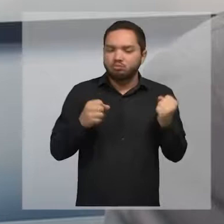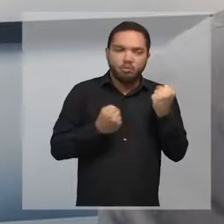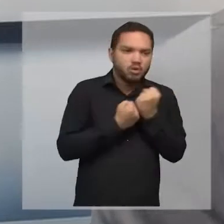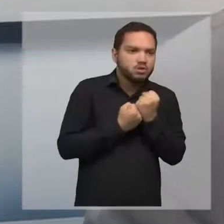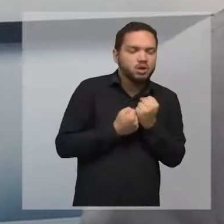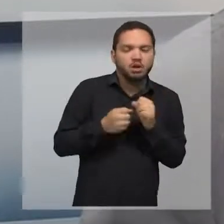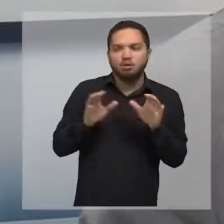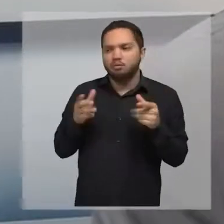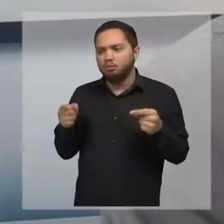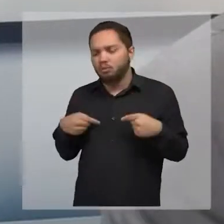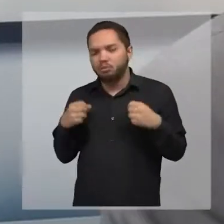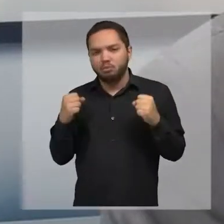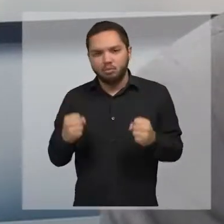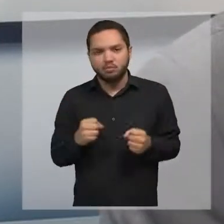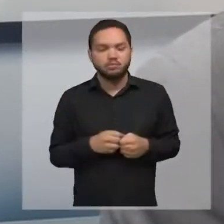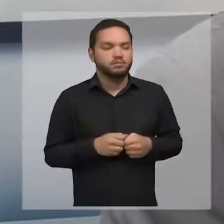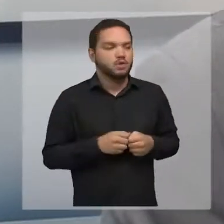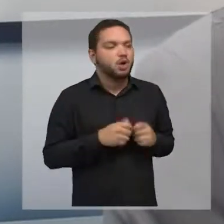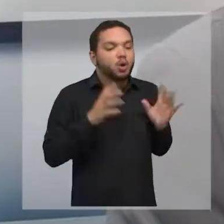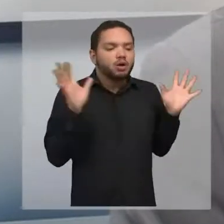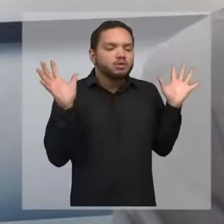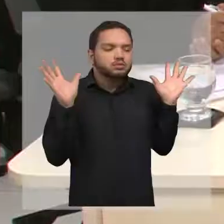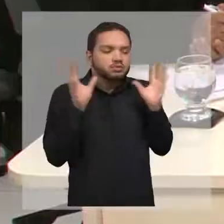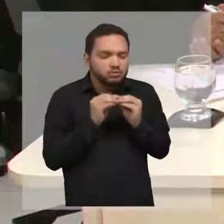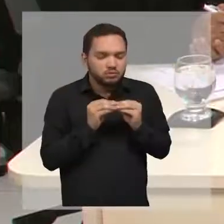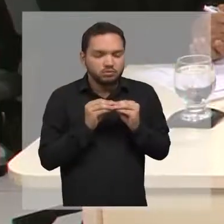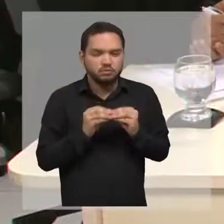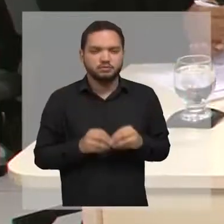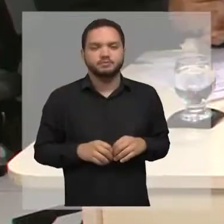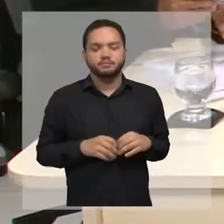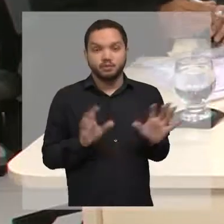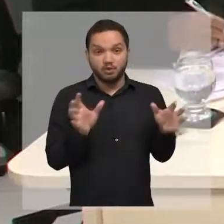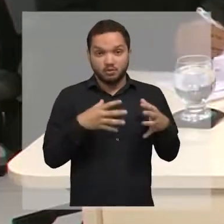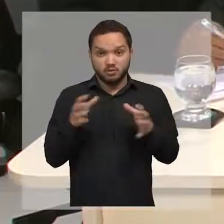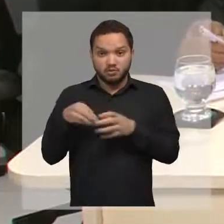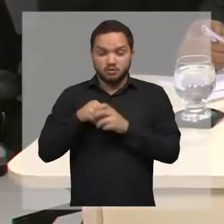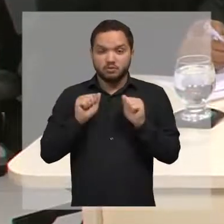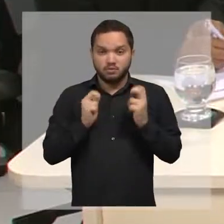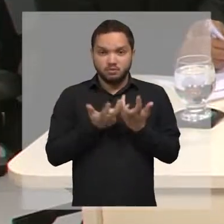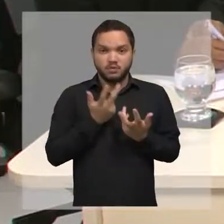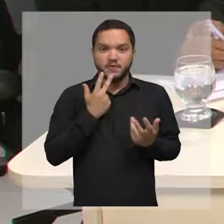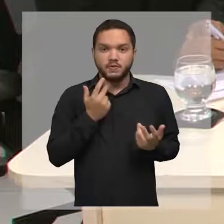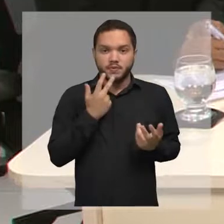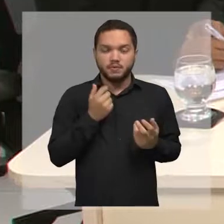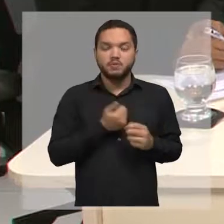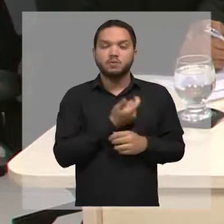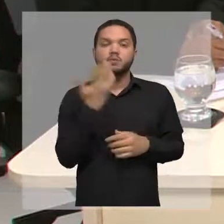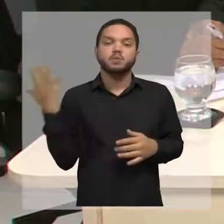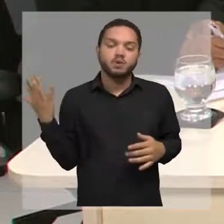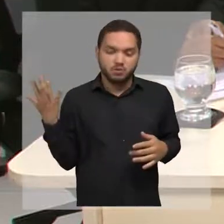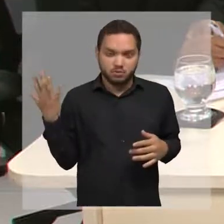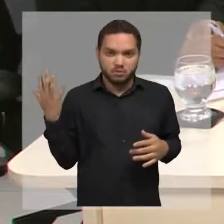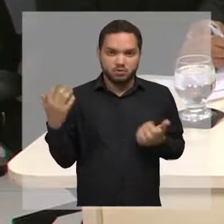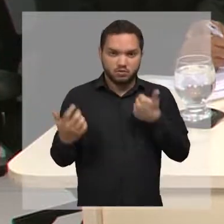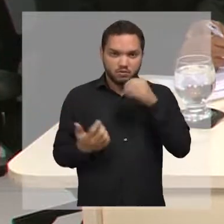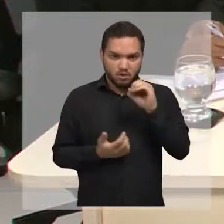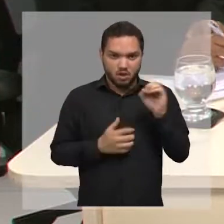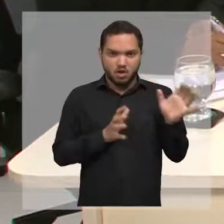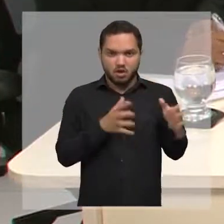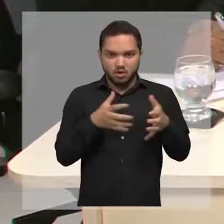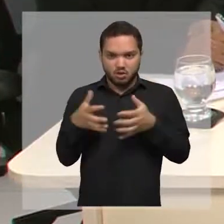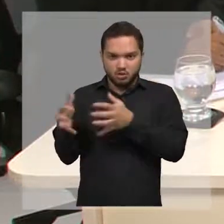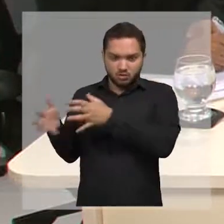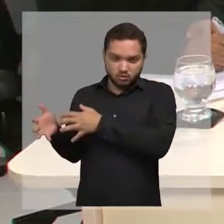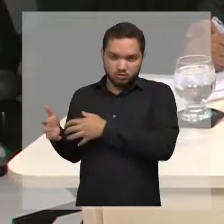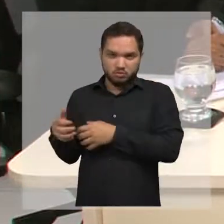só de oposição, não só de situação. Vamos simplificar. As comissões na Câmara Municipal são quantos integrantes ao todos? São